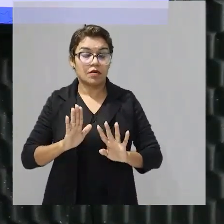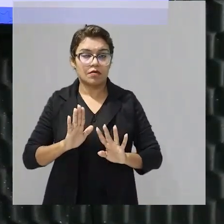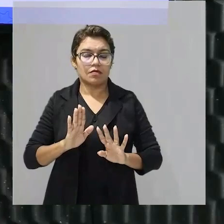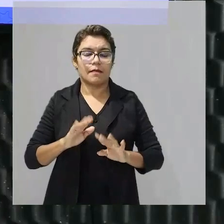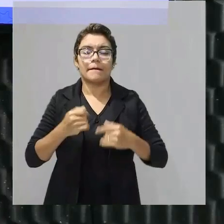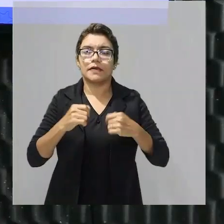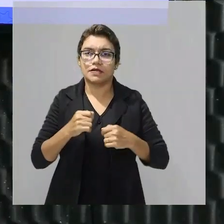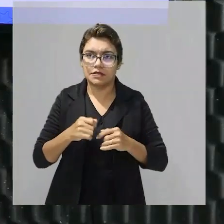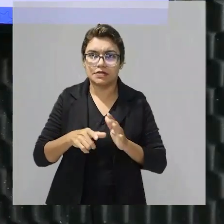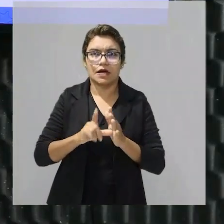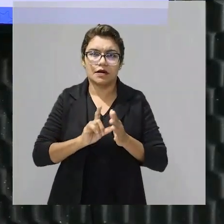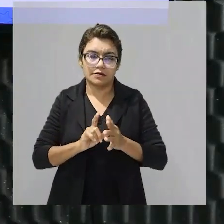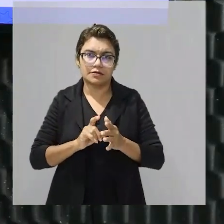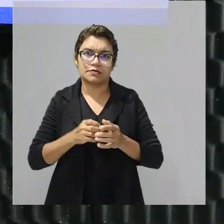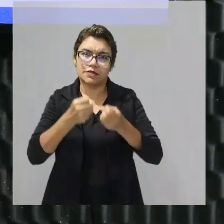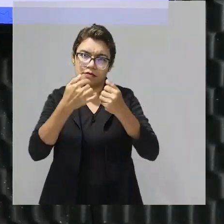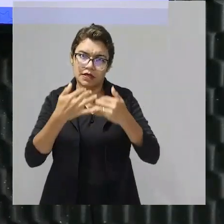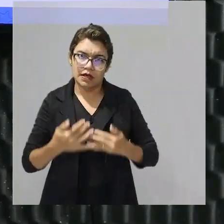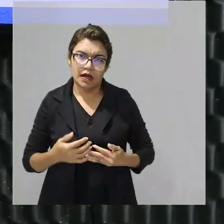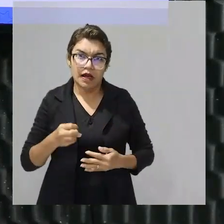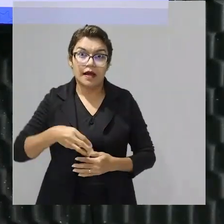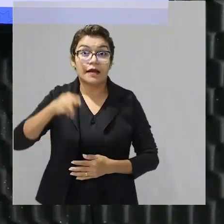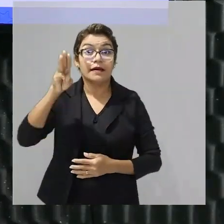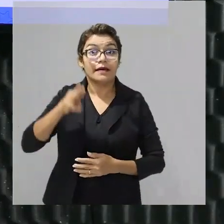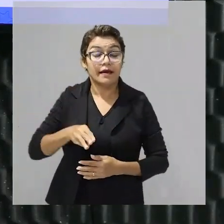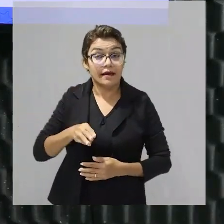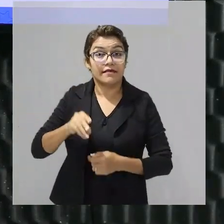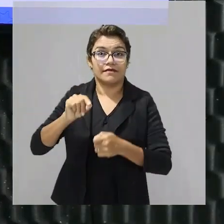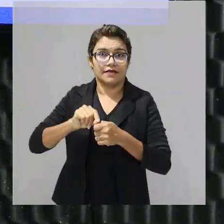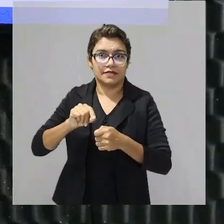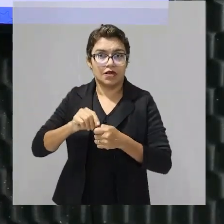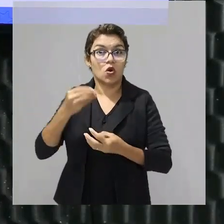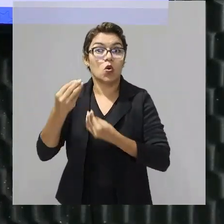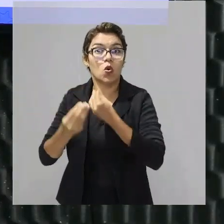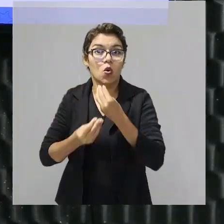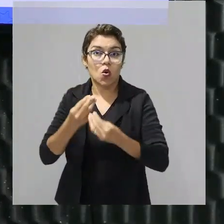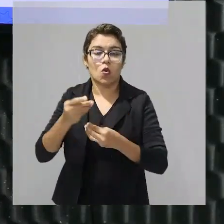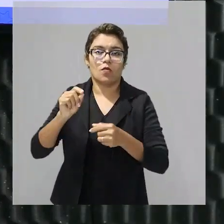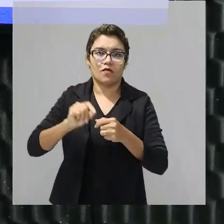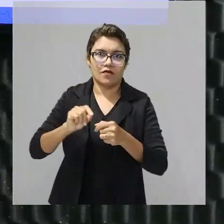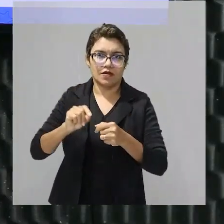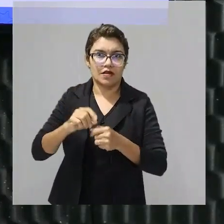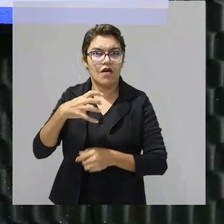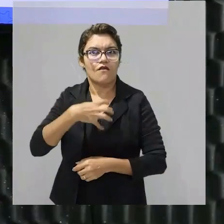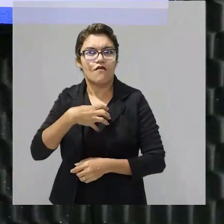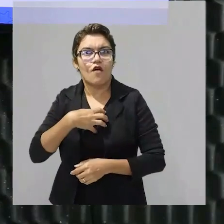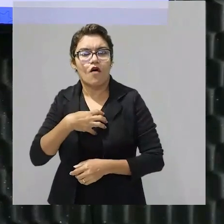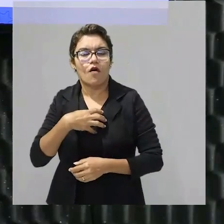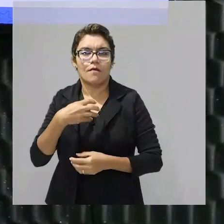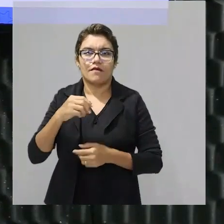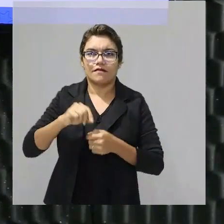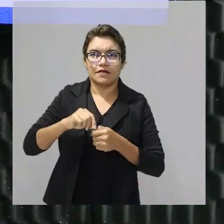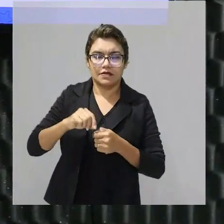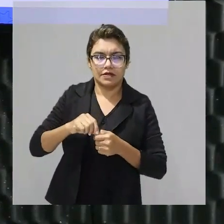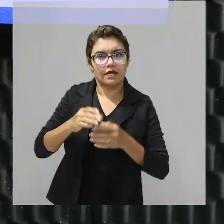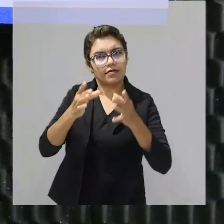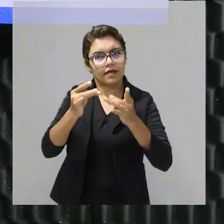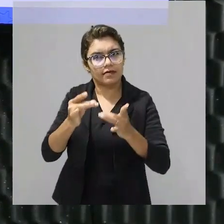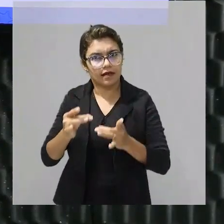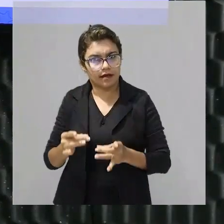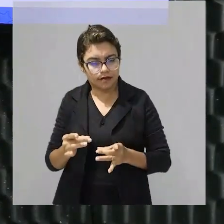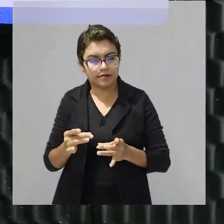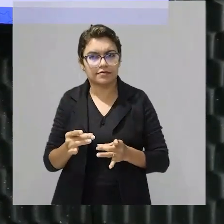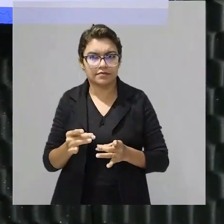suficiente citar uma intervenção de maneira genérica, de maneira ampla, sem explicar quem seria o